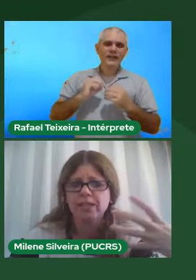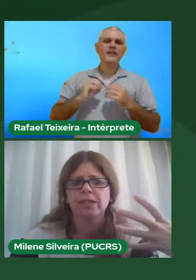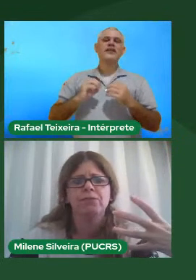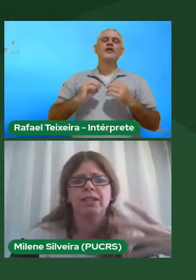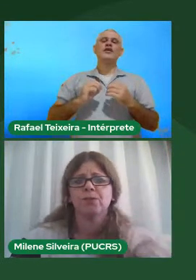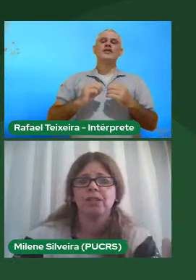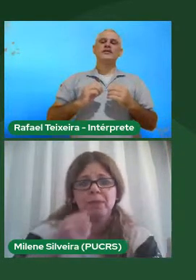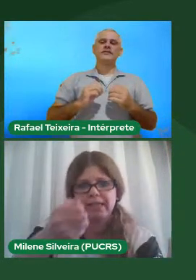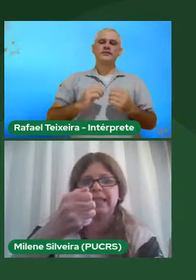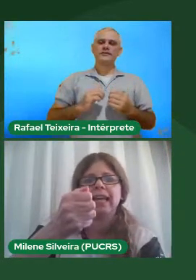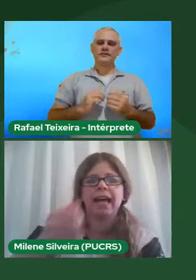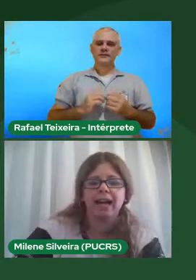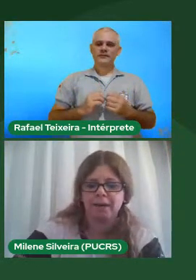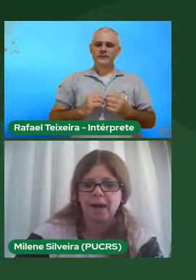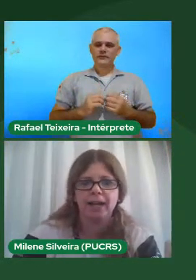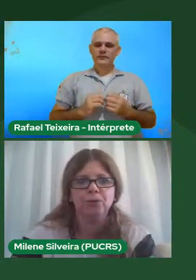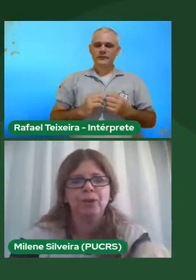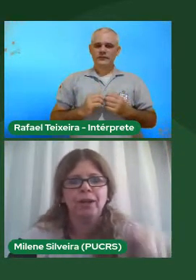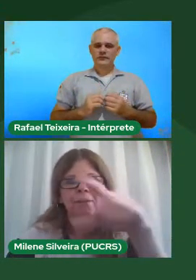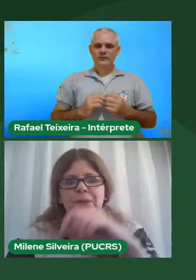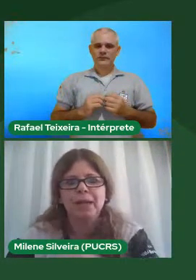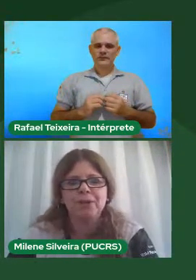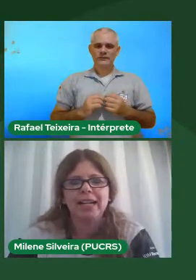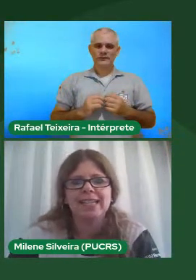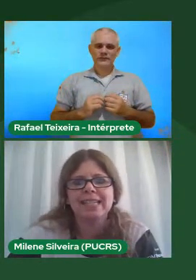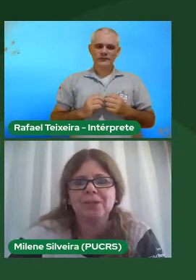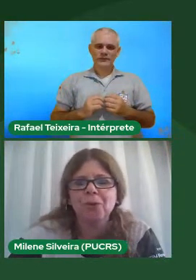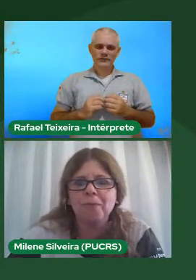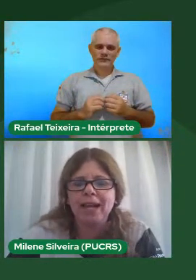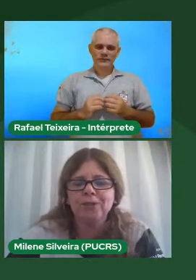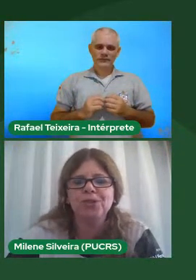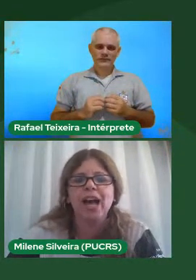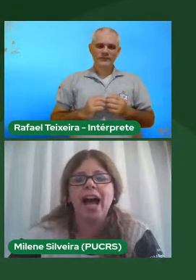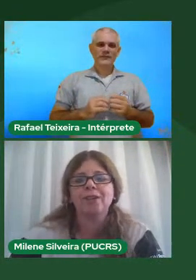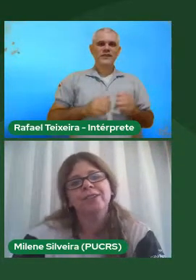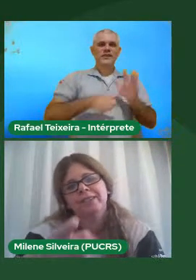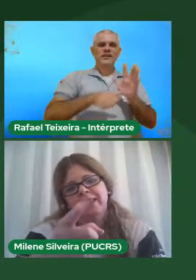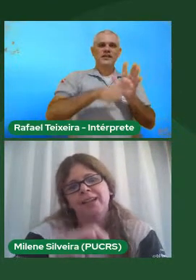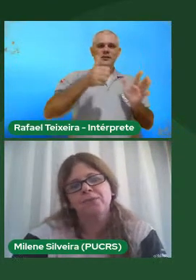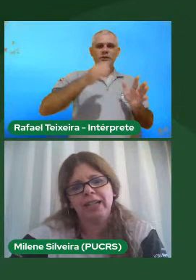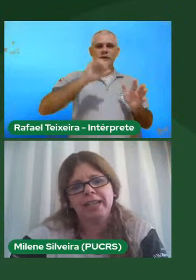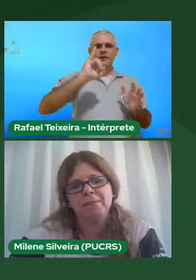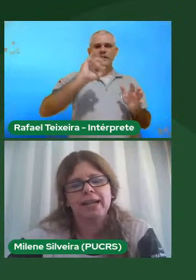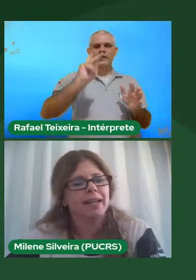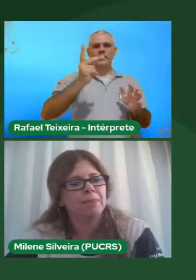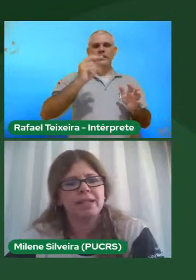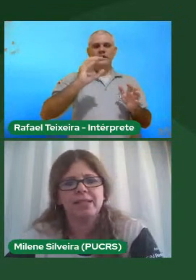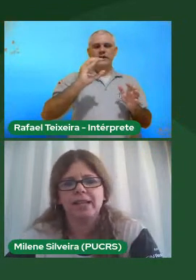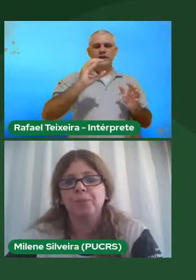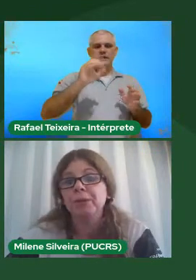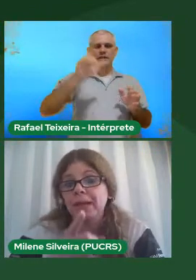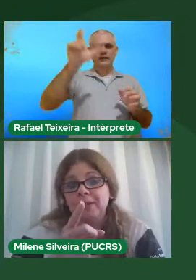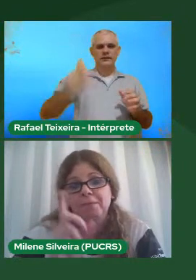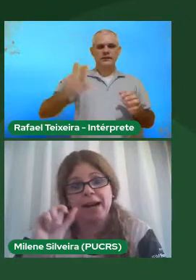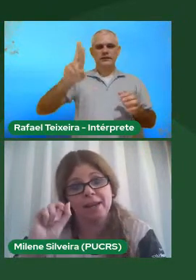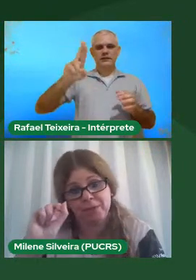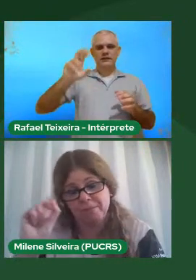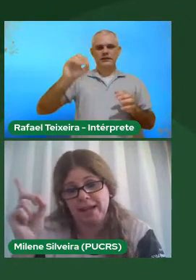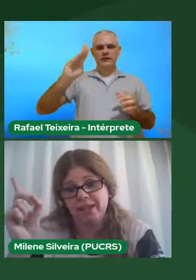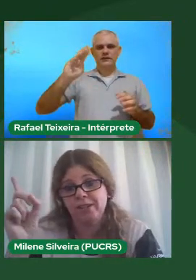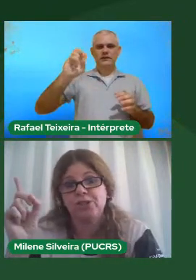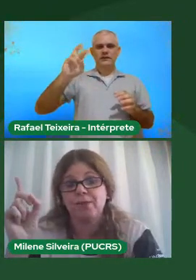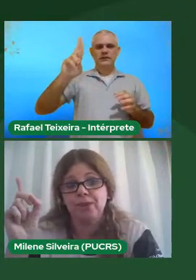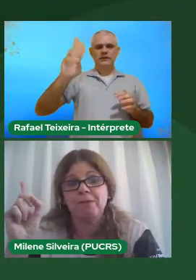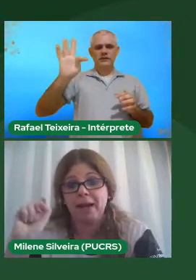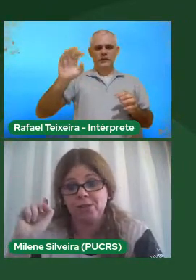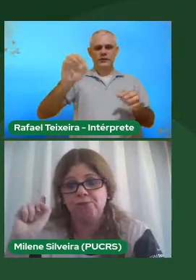ofensiva, né? Não sei, mas ele tá lá, armado. Primeiro IHC do Roberto e do Thiago. Falei que a Maia ia aparecer, o primeiro da Maia, porque a